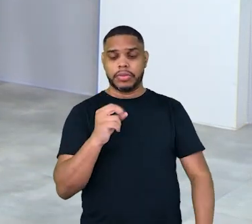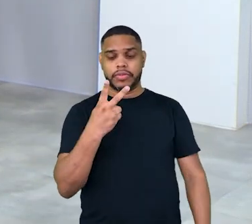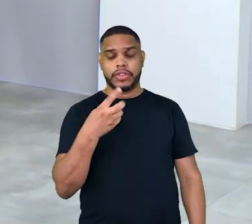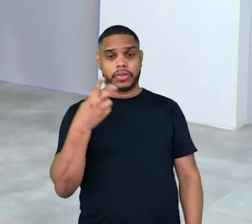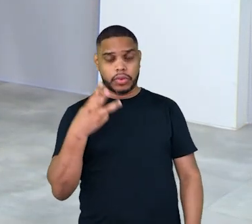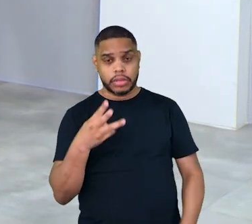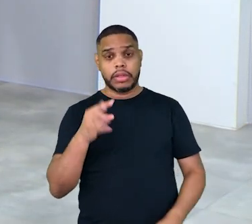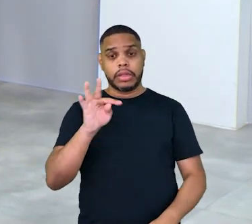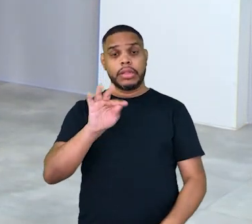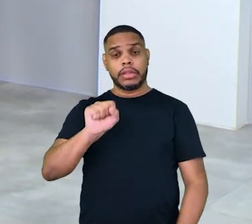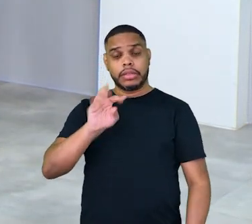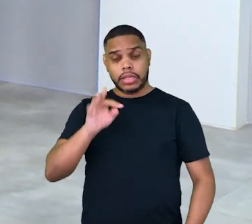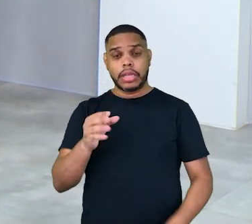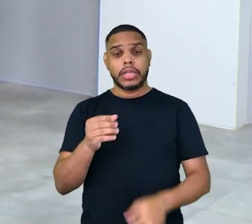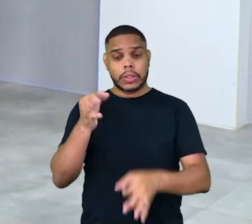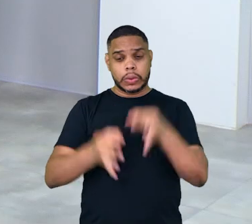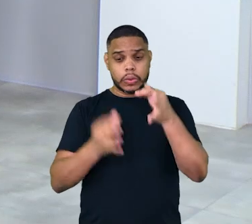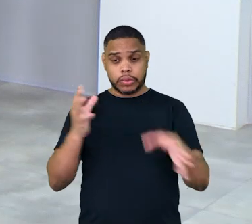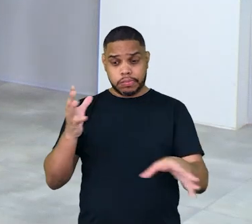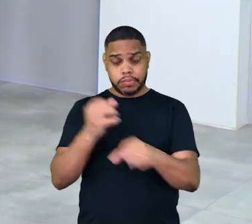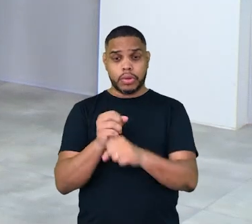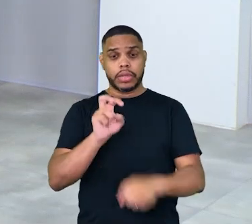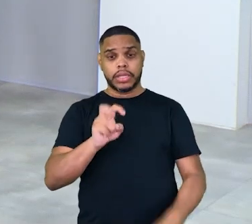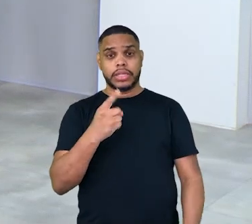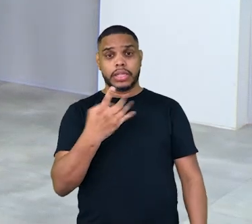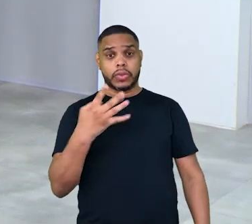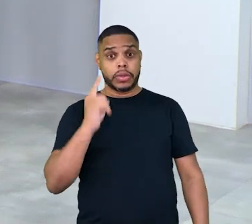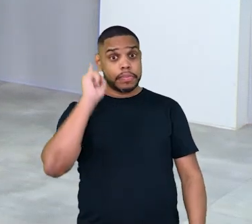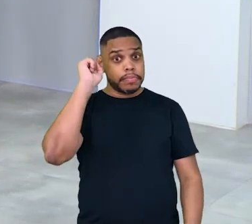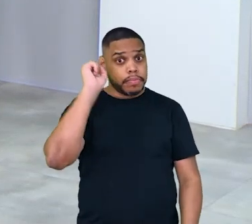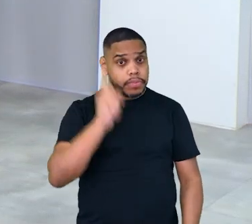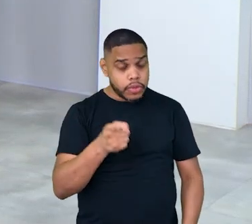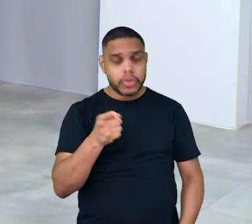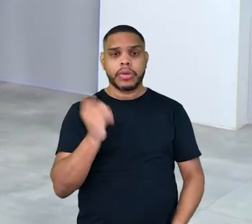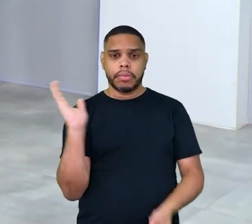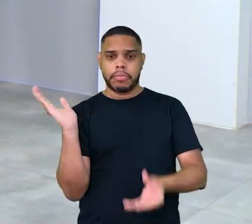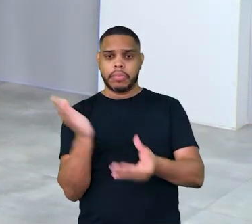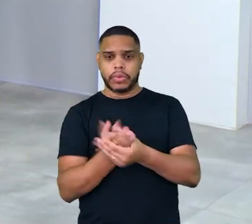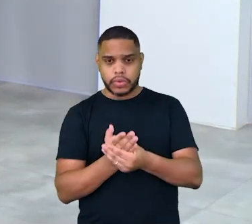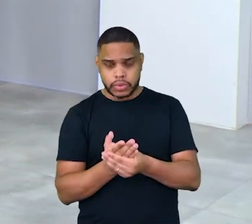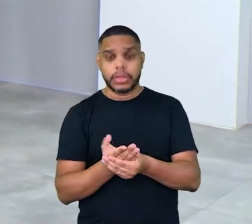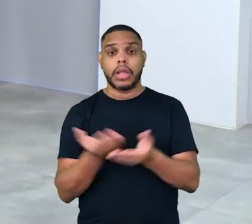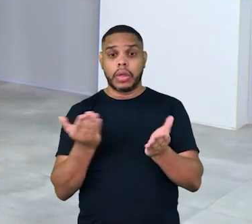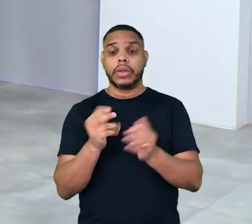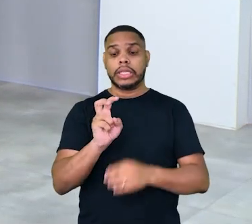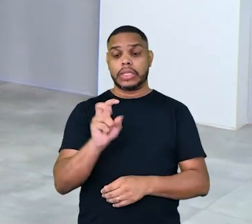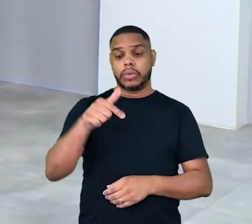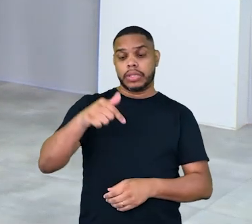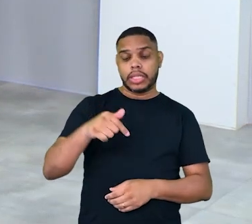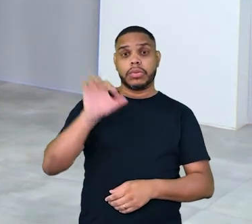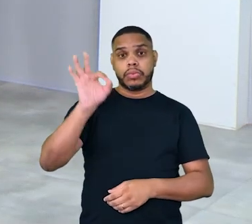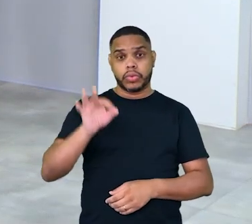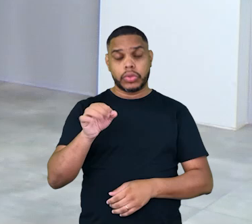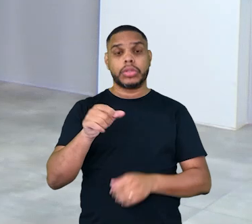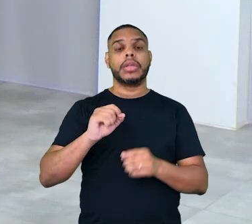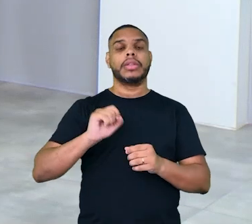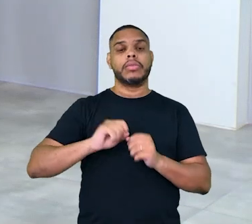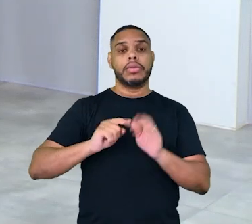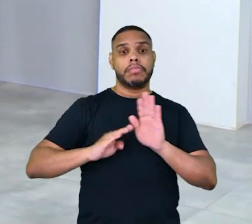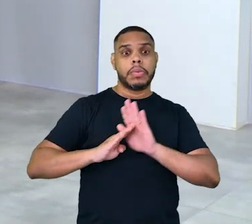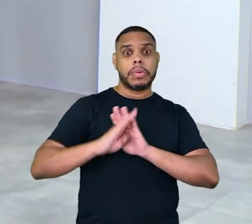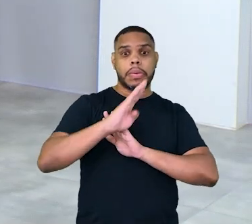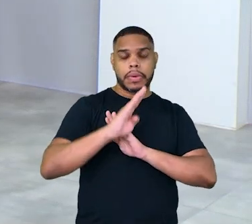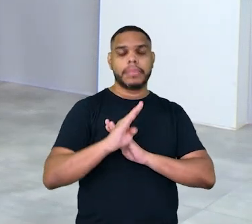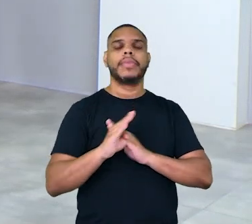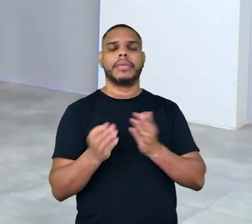2024, o TST julgou 514 mil processos. O volume de julgados aumentou 57% nos últimos 5